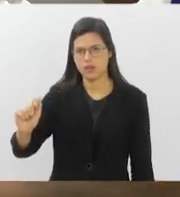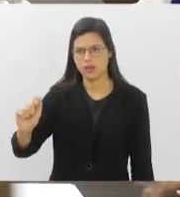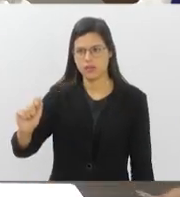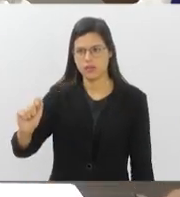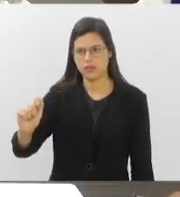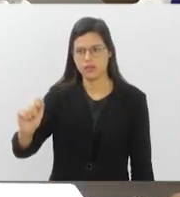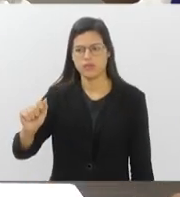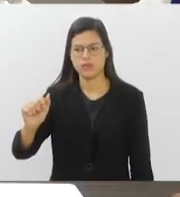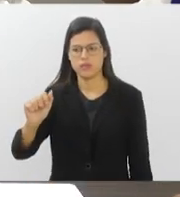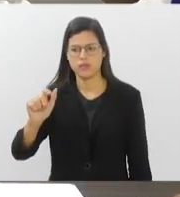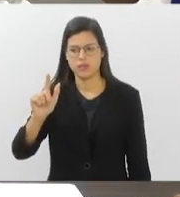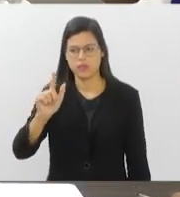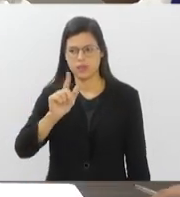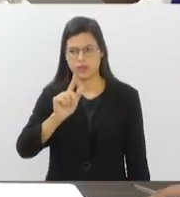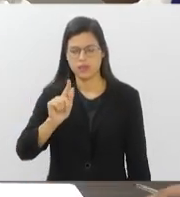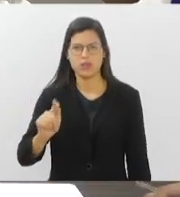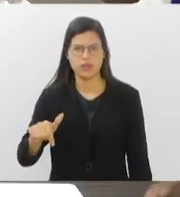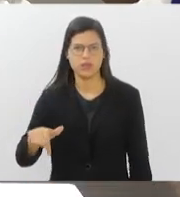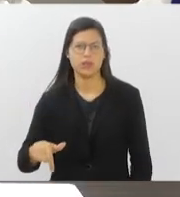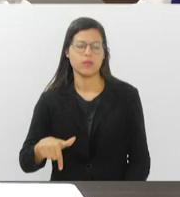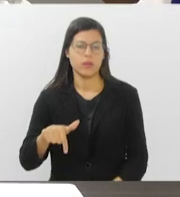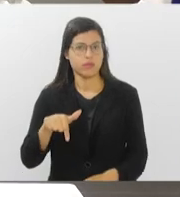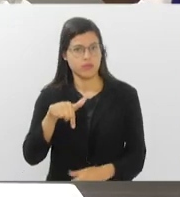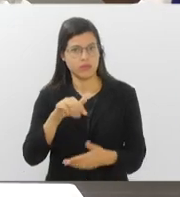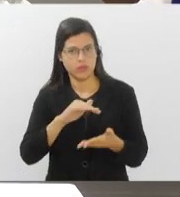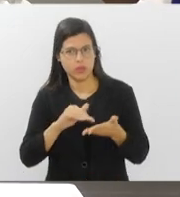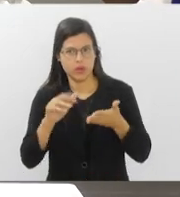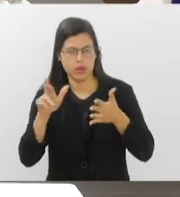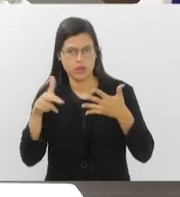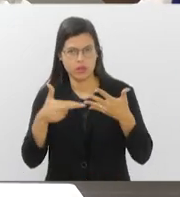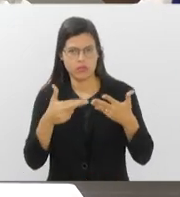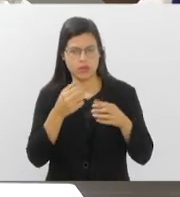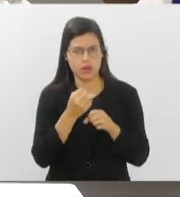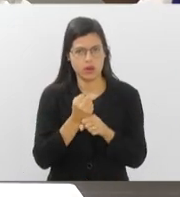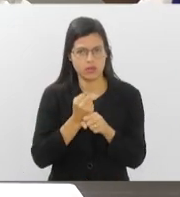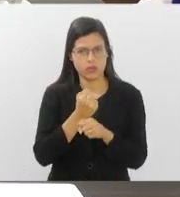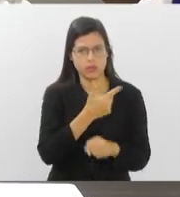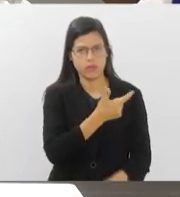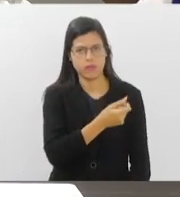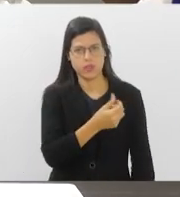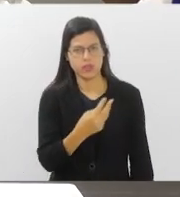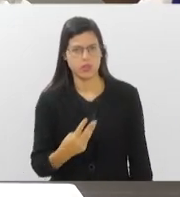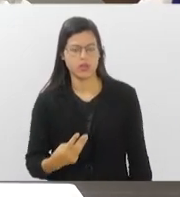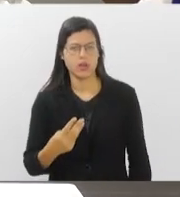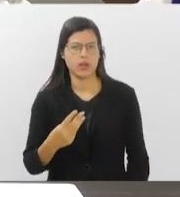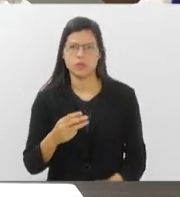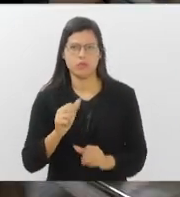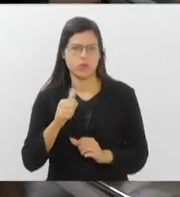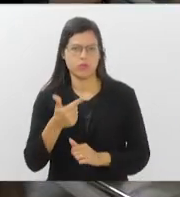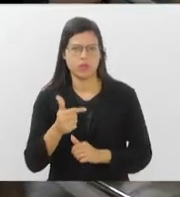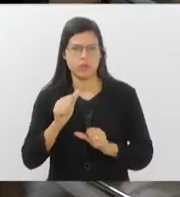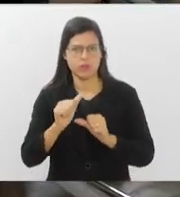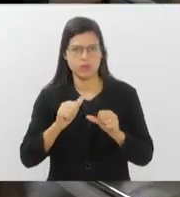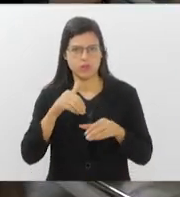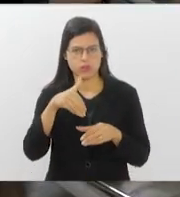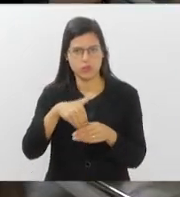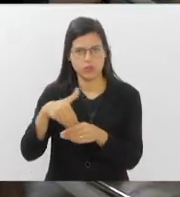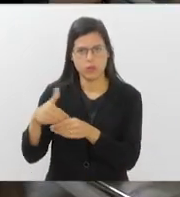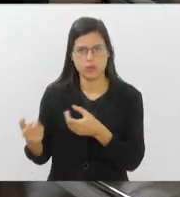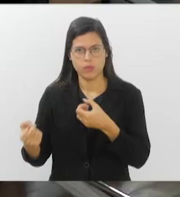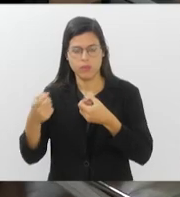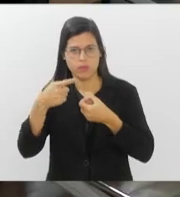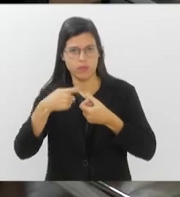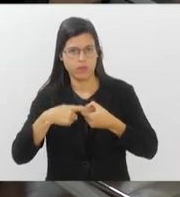O projeto foi retirado de pauta pelo relator na 22ª reunião ordinária em 2023, sem alteração de voto. Retorna à pauta